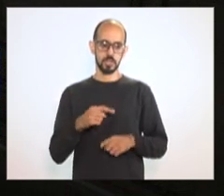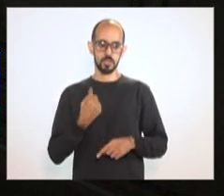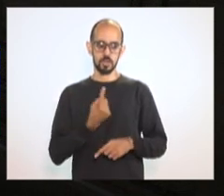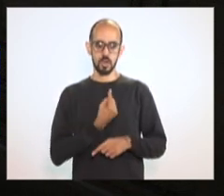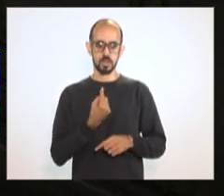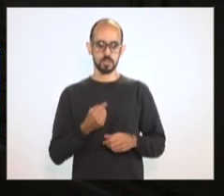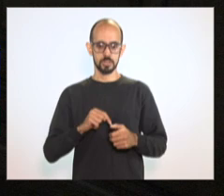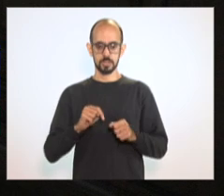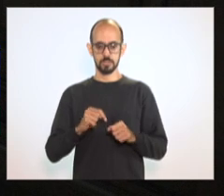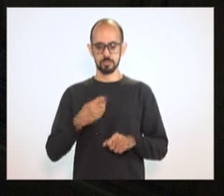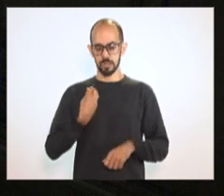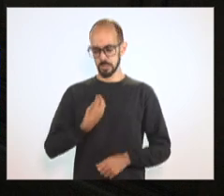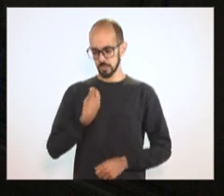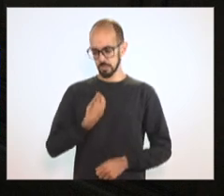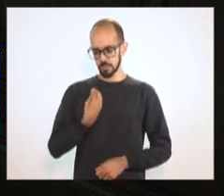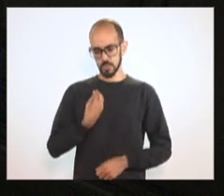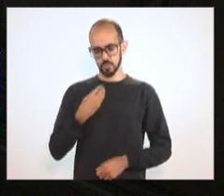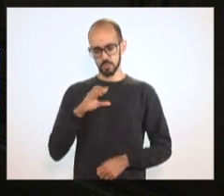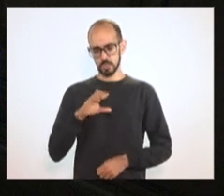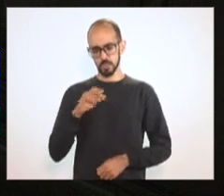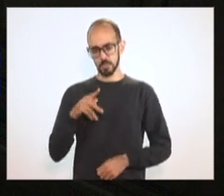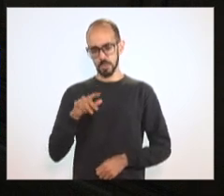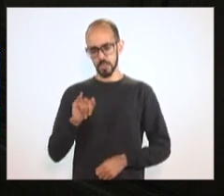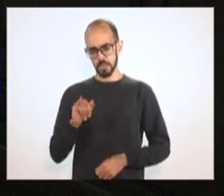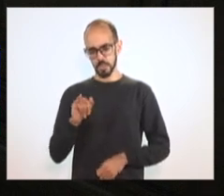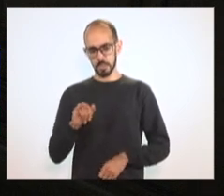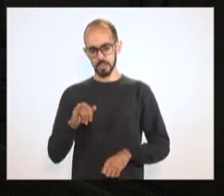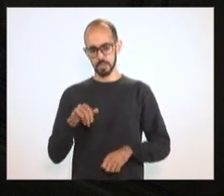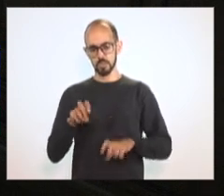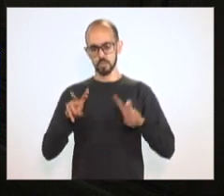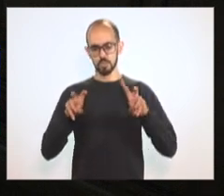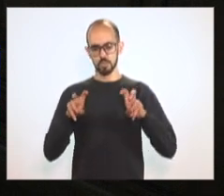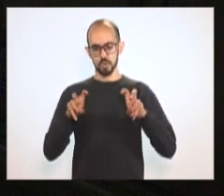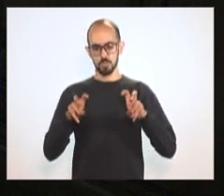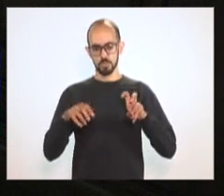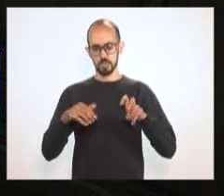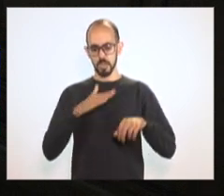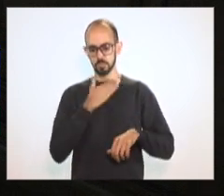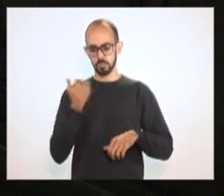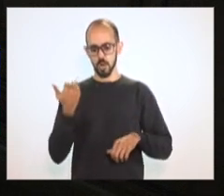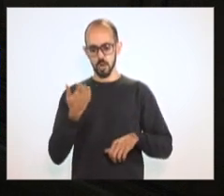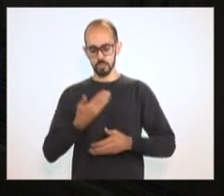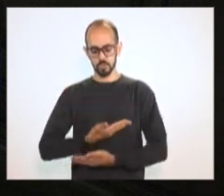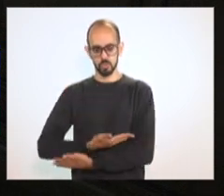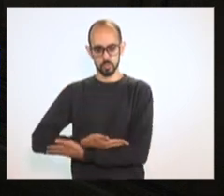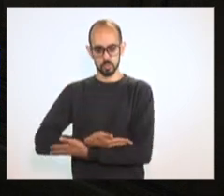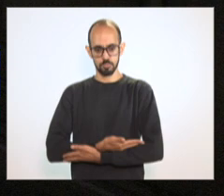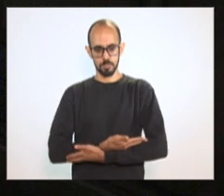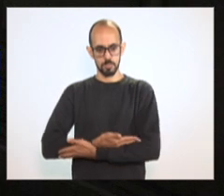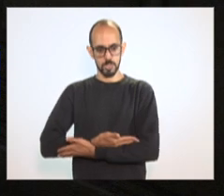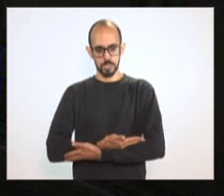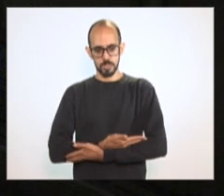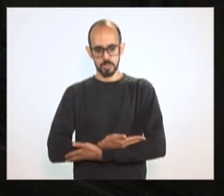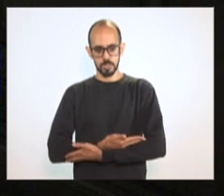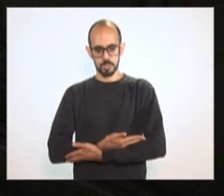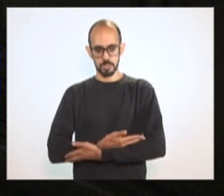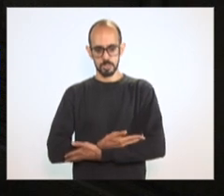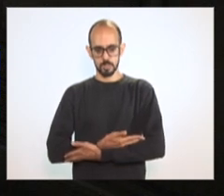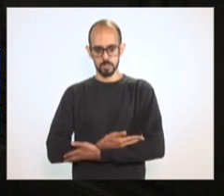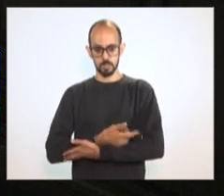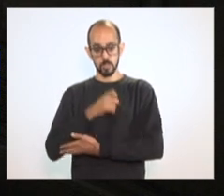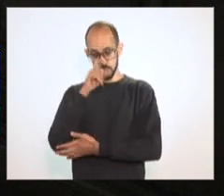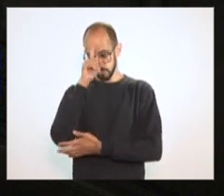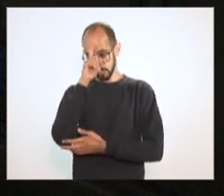CPI sobre a morte as mortes dos bebês numa maternidade em Cabo Frio